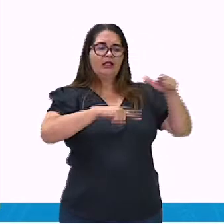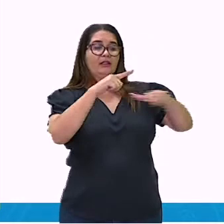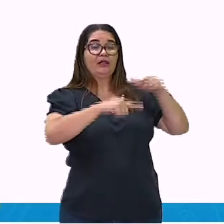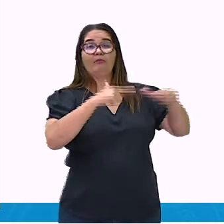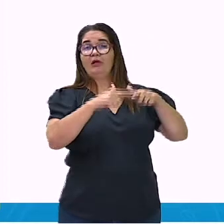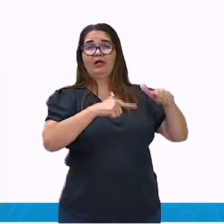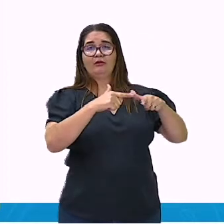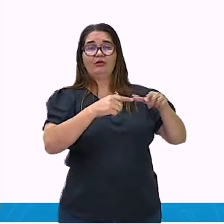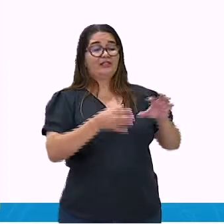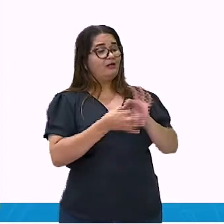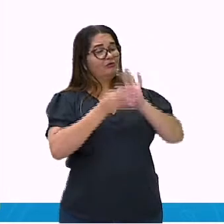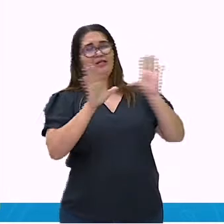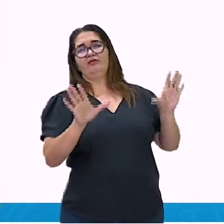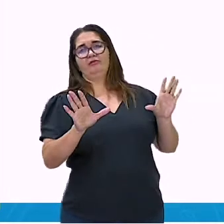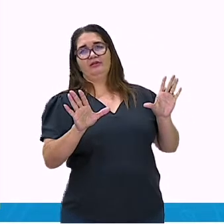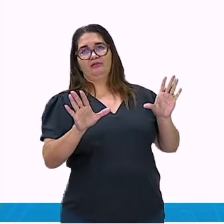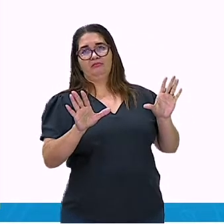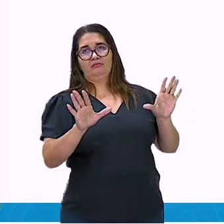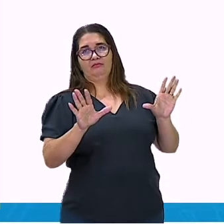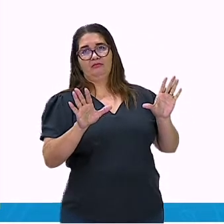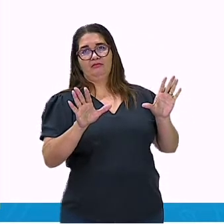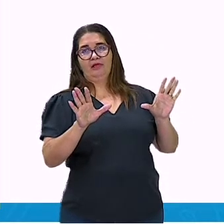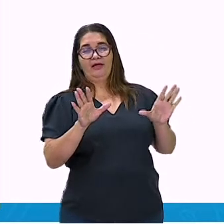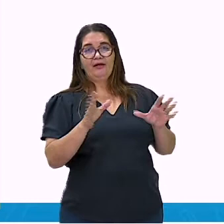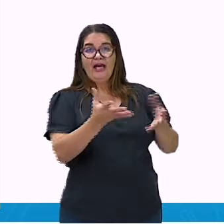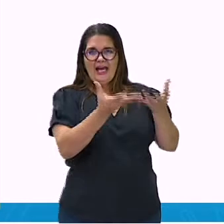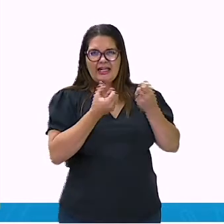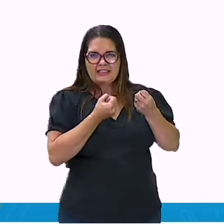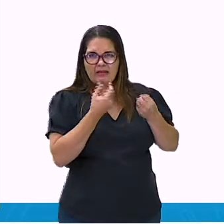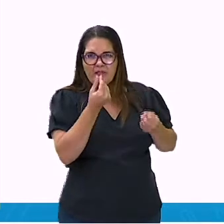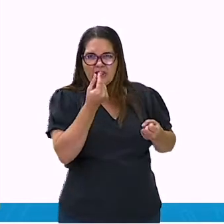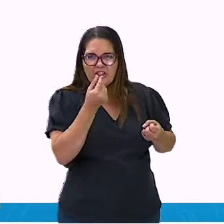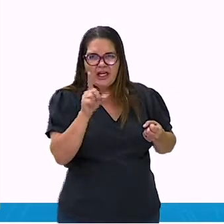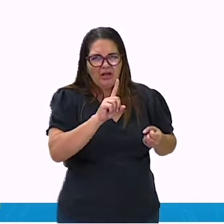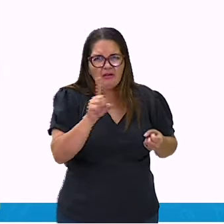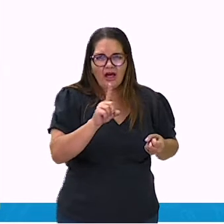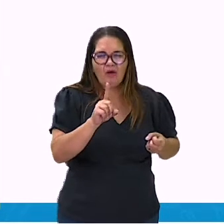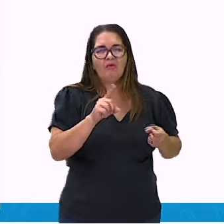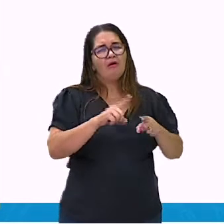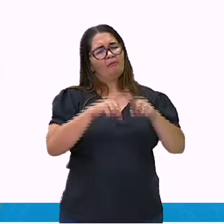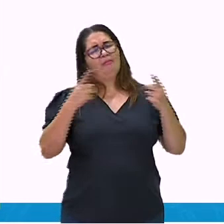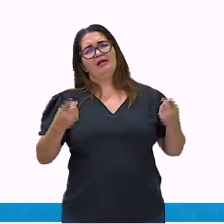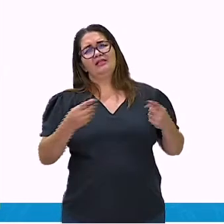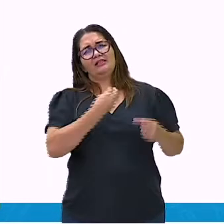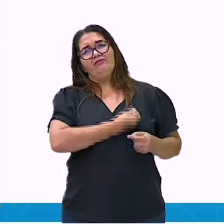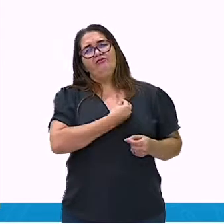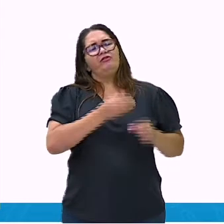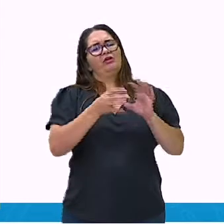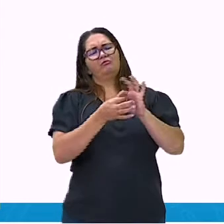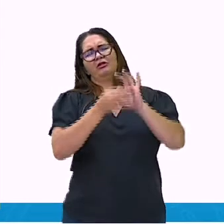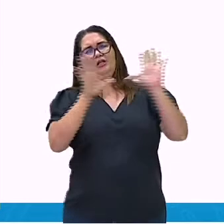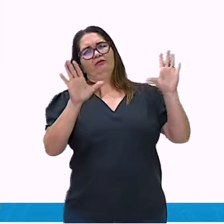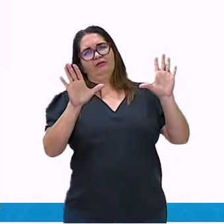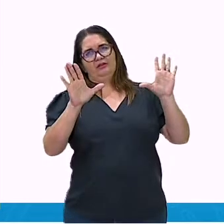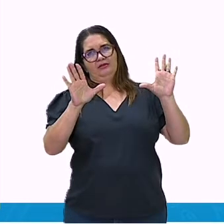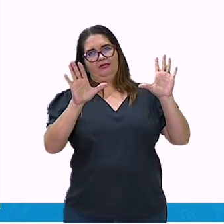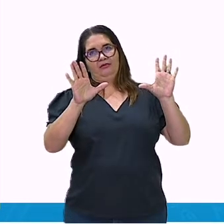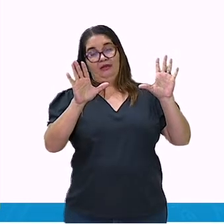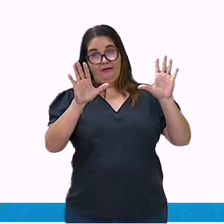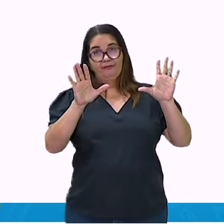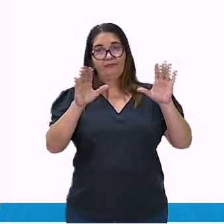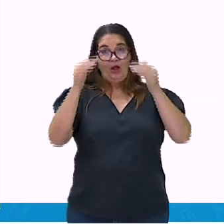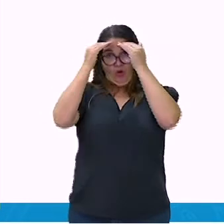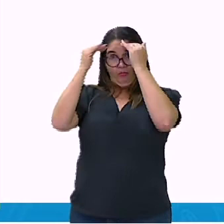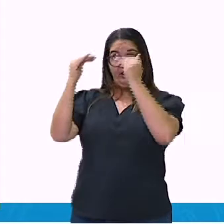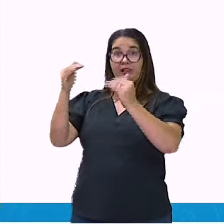escrivão, né? E o capitão do mato, o carpinteiro, o caixeiro, o banqueiro,